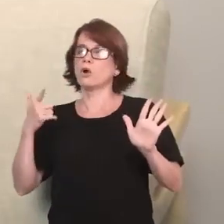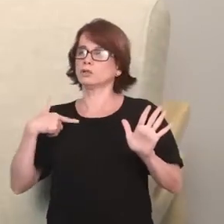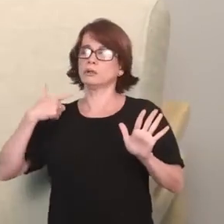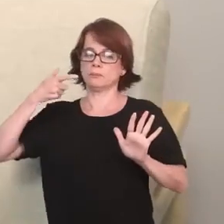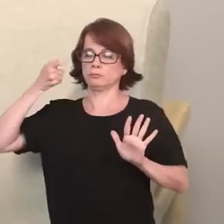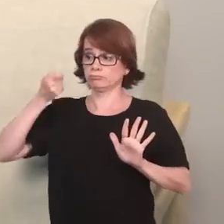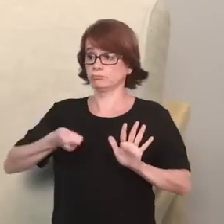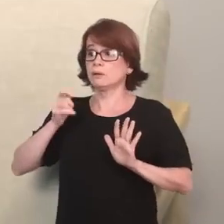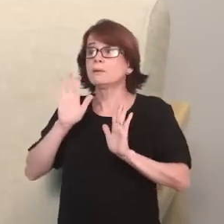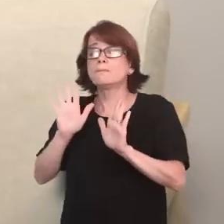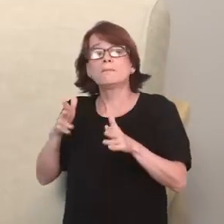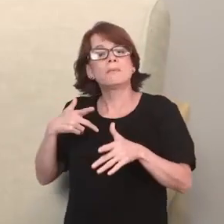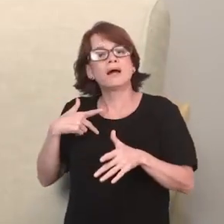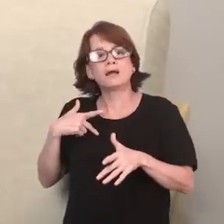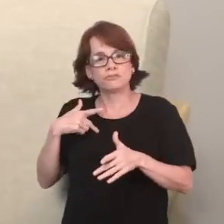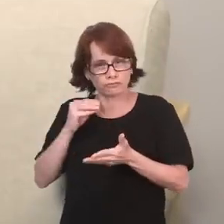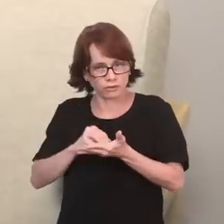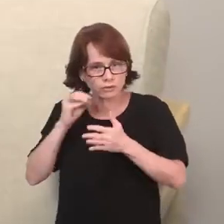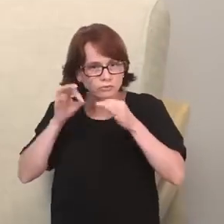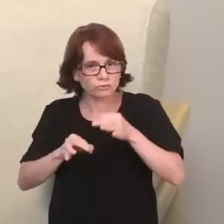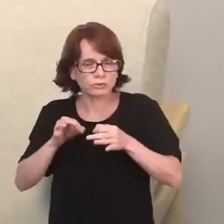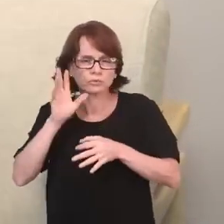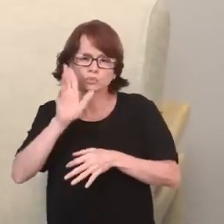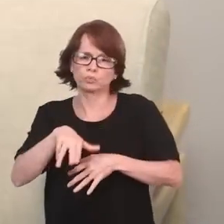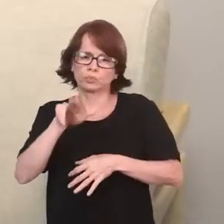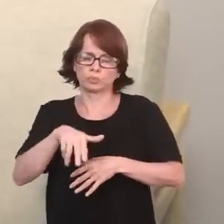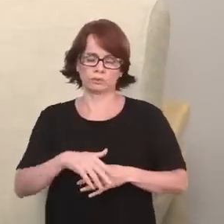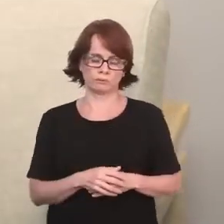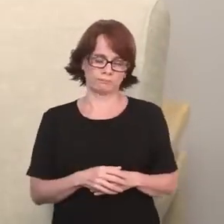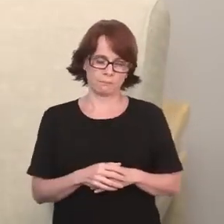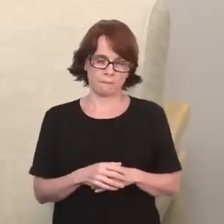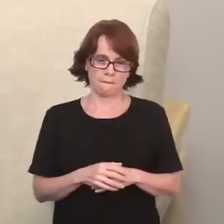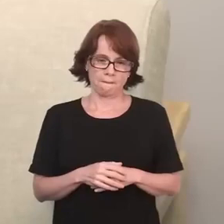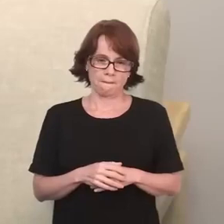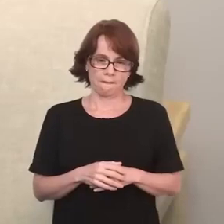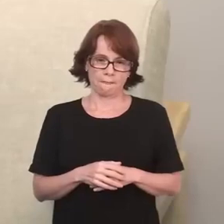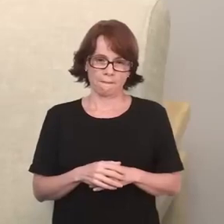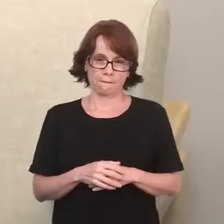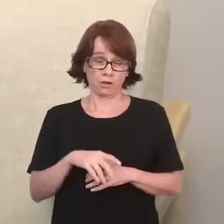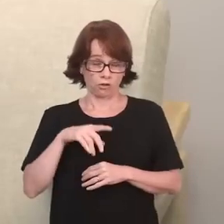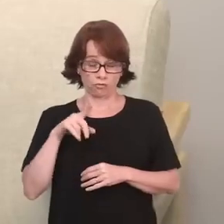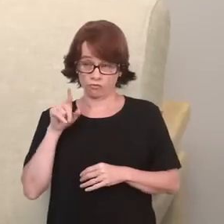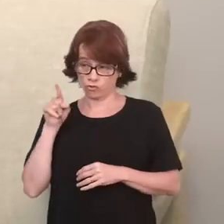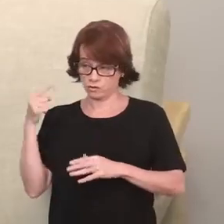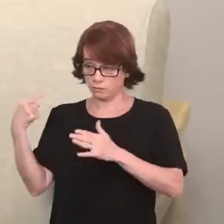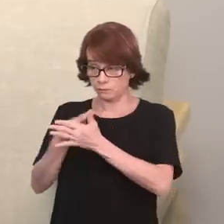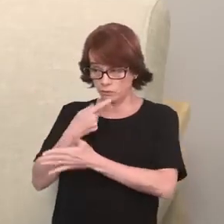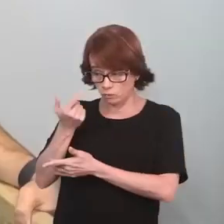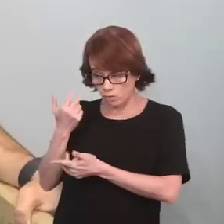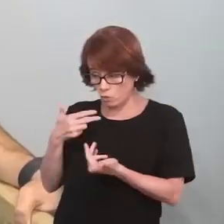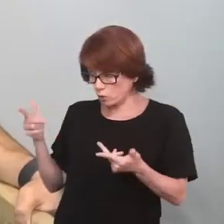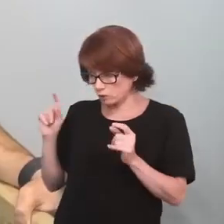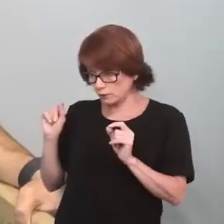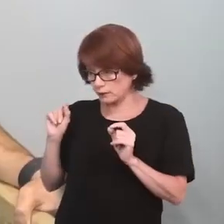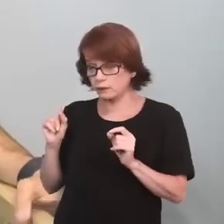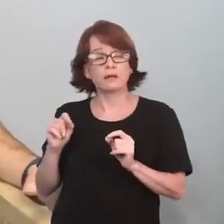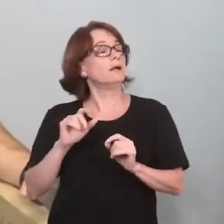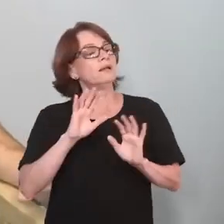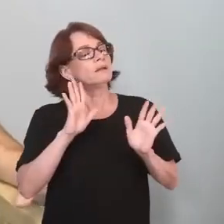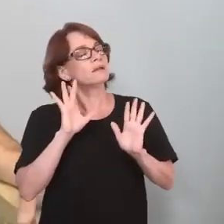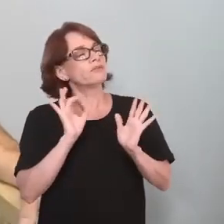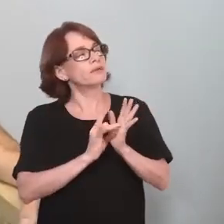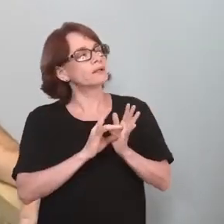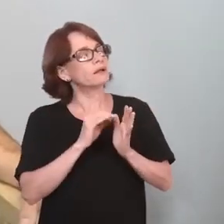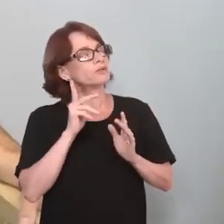eu também era rigorosa, mas não injusta, nunca fui, tá? Mas você ia perguntar uma coisa, o que eu ia falar então, porque eu ia